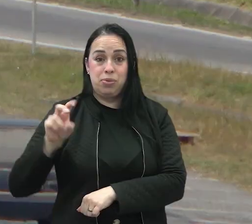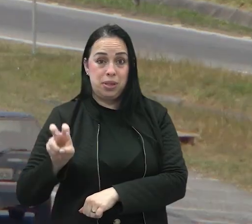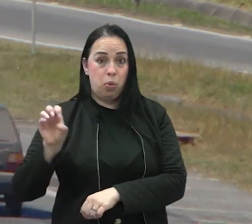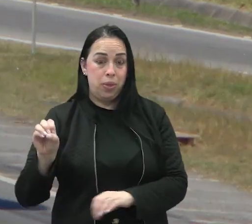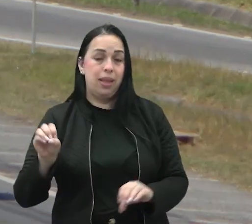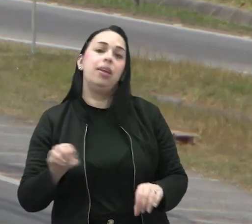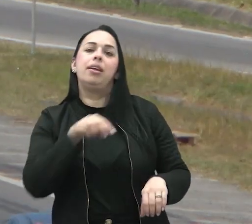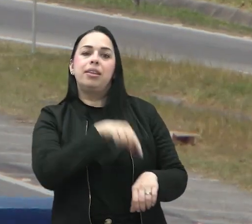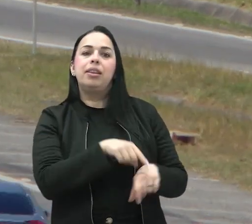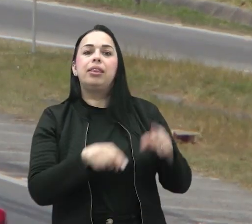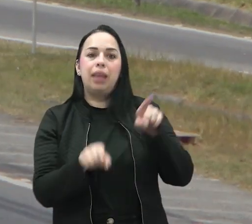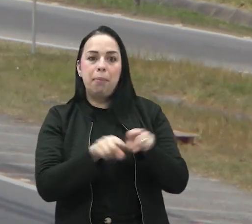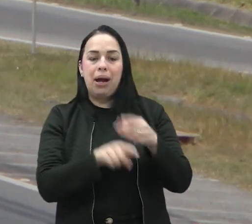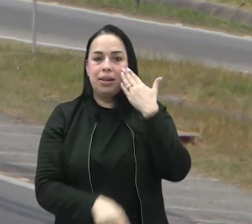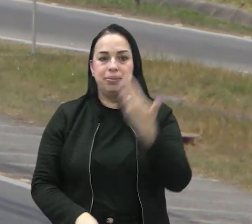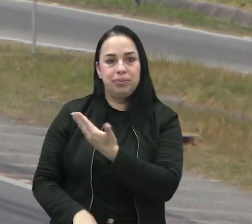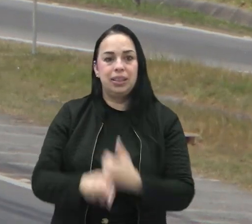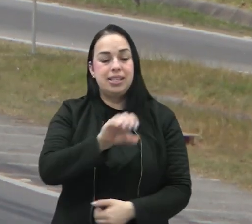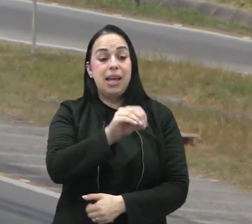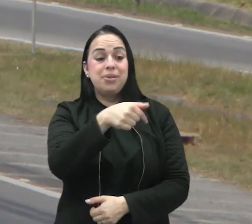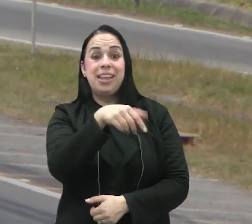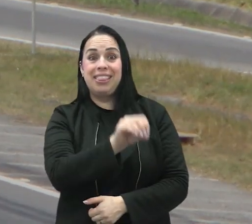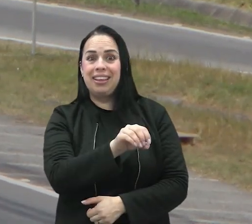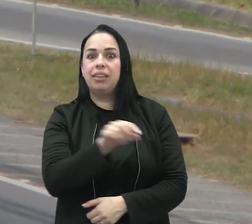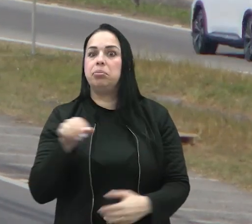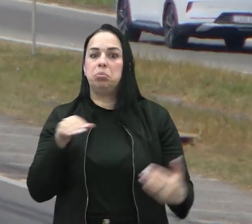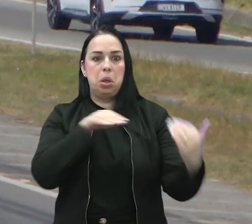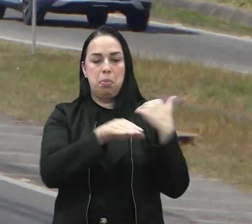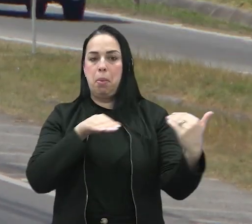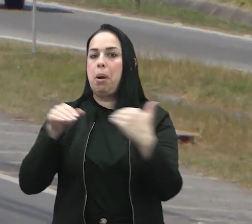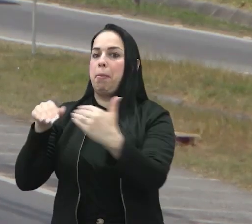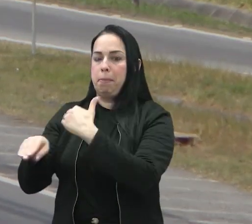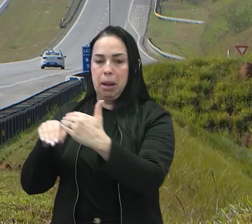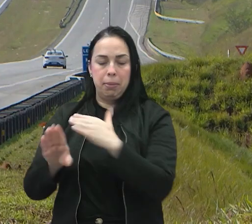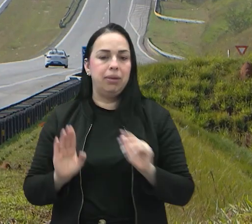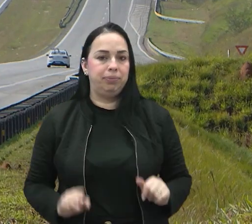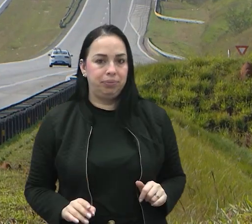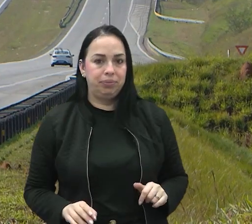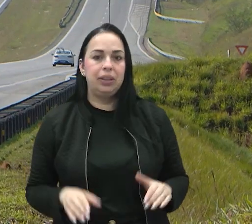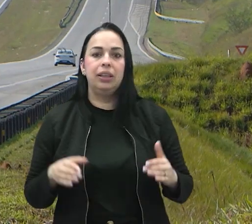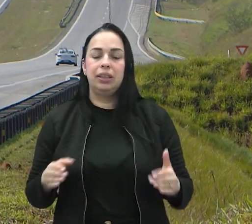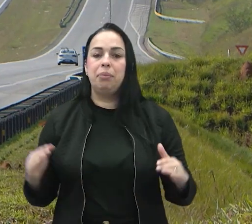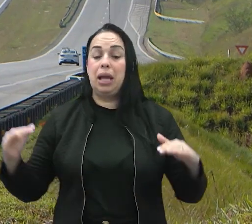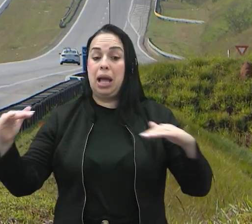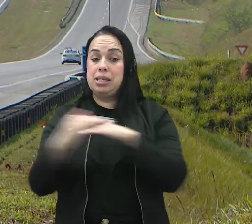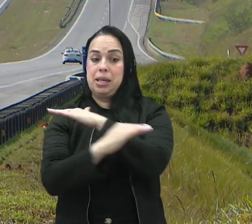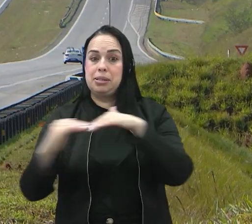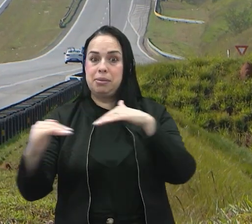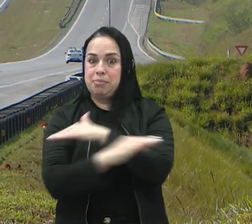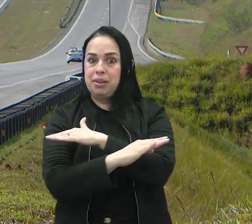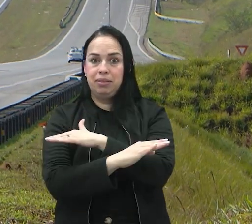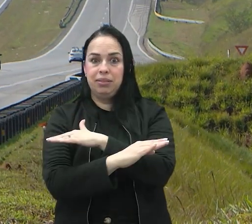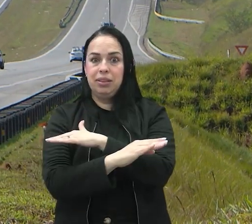SP-050, e a rodovia Carvalho Pinto, a SP-070, são rodovias radiais. Já as rodovias transversais